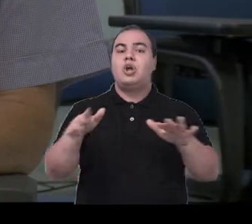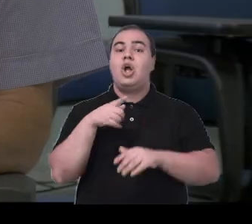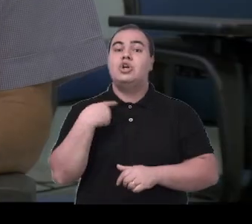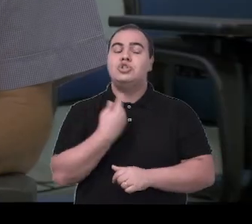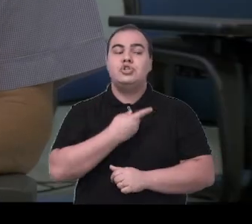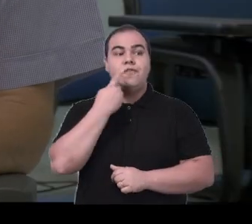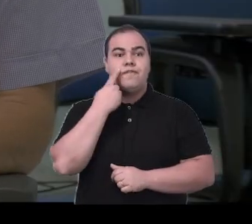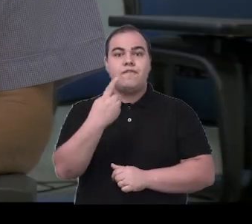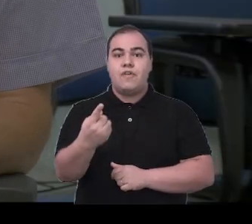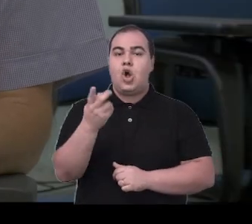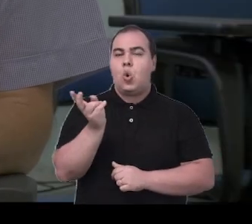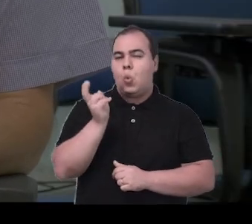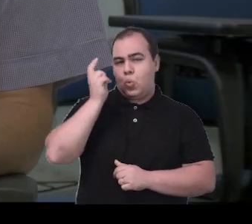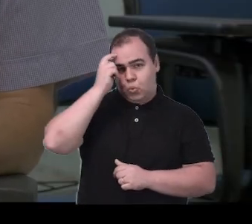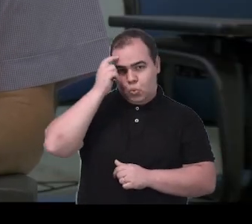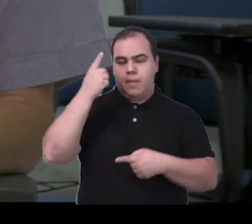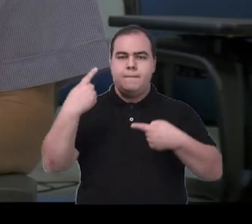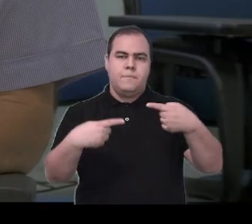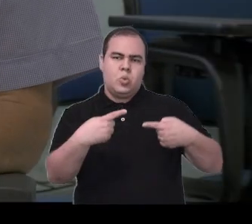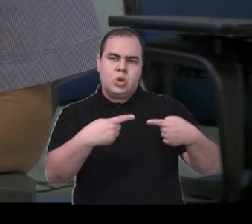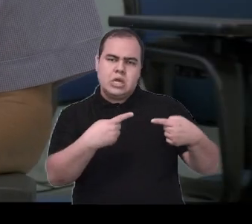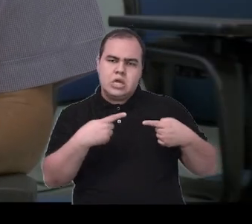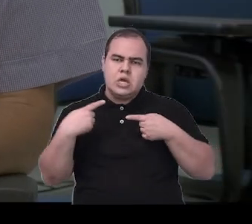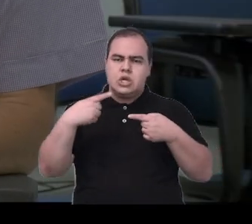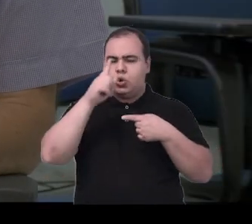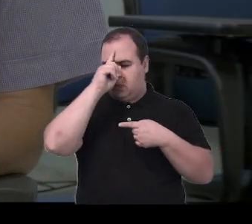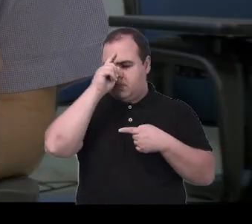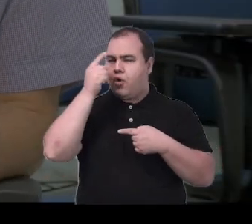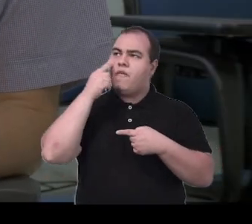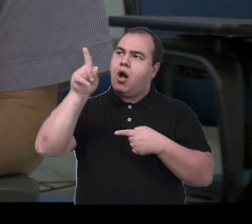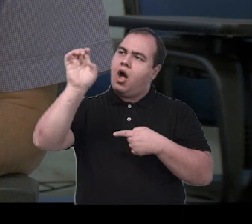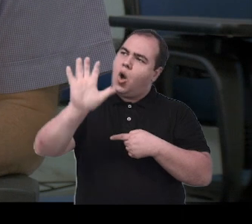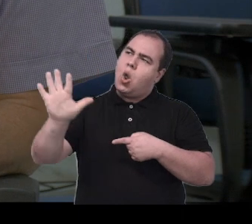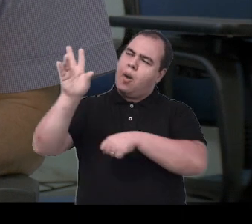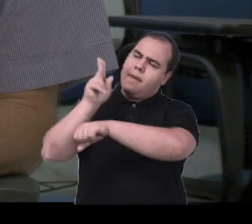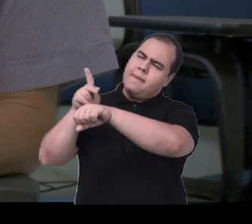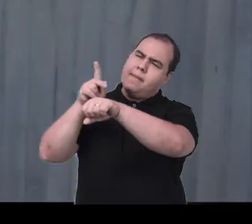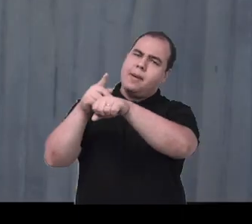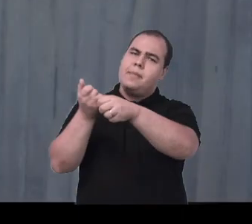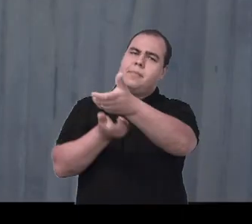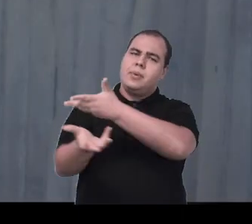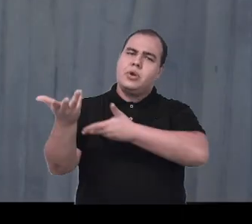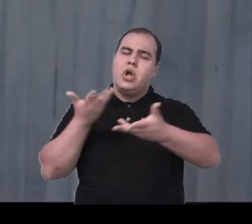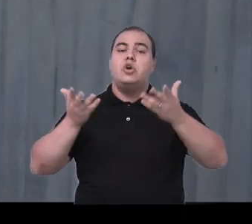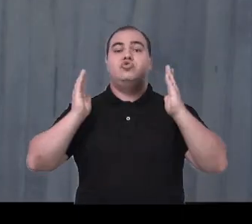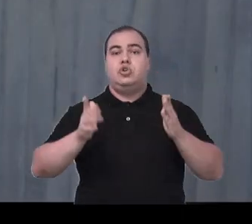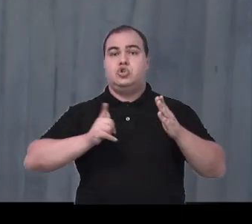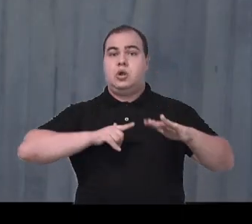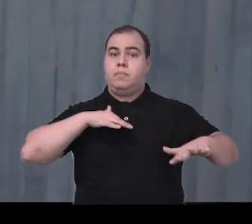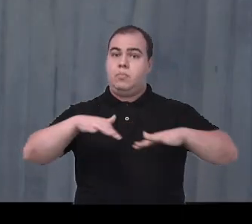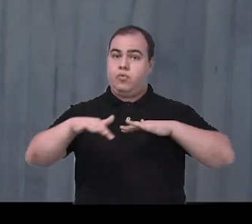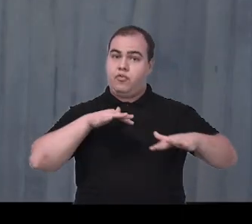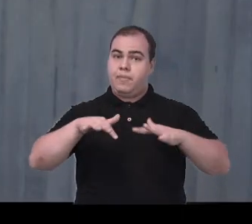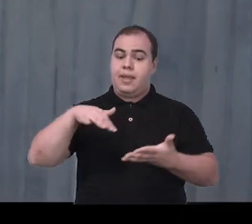gente trocou muito a cultura sanitária, política, com esses países da Europa. Já tinha um movimento,